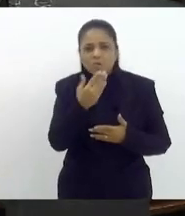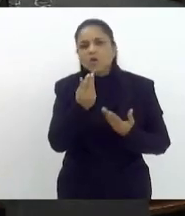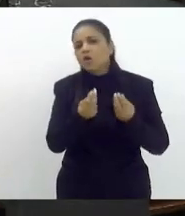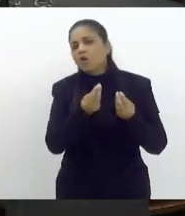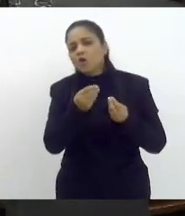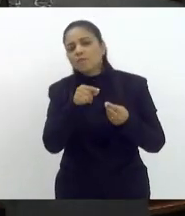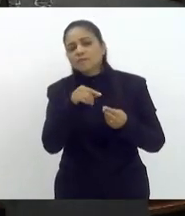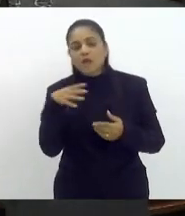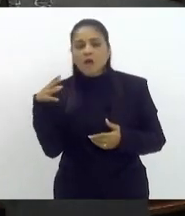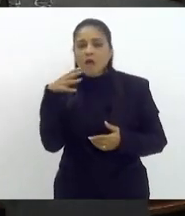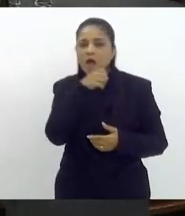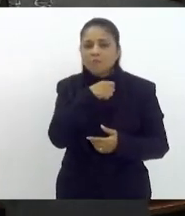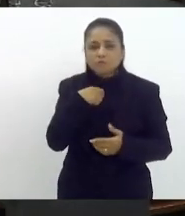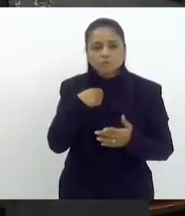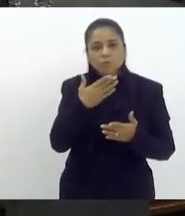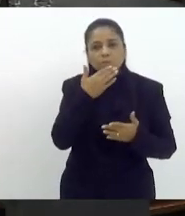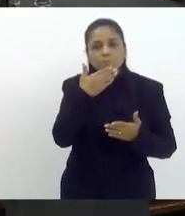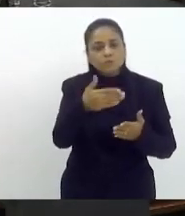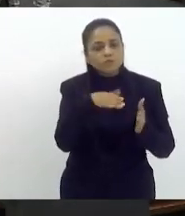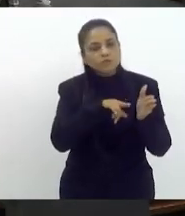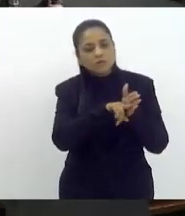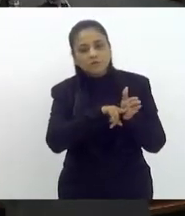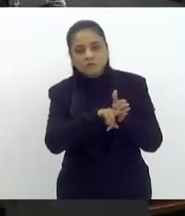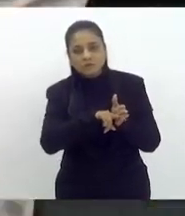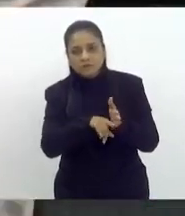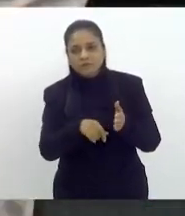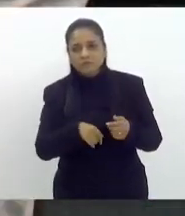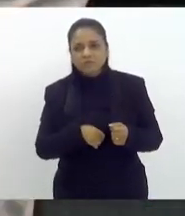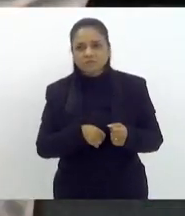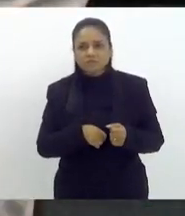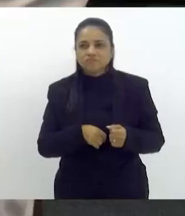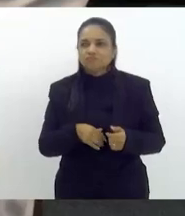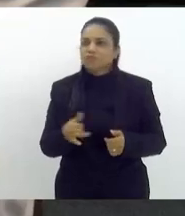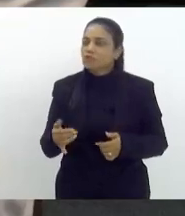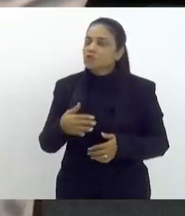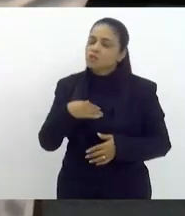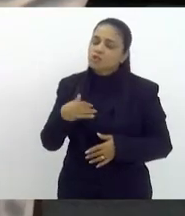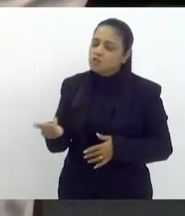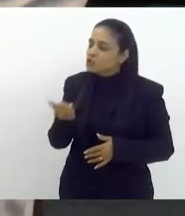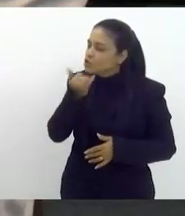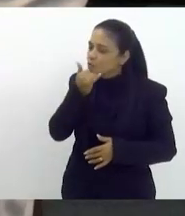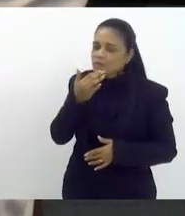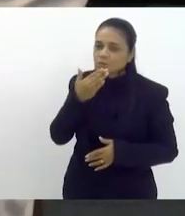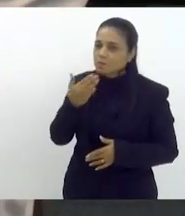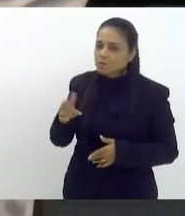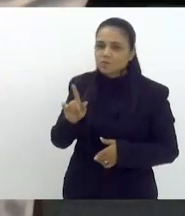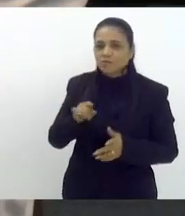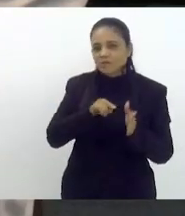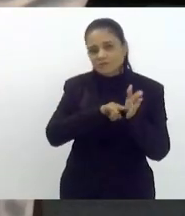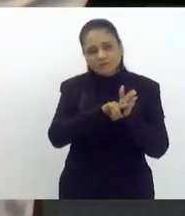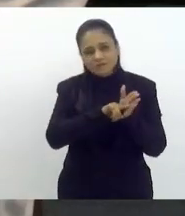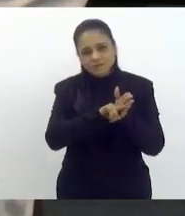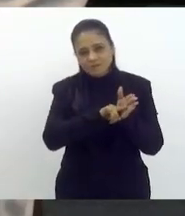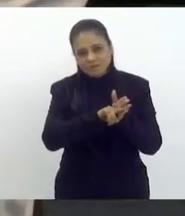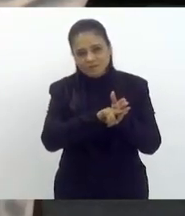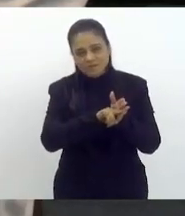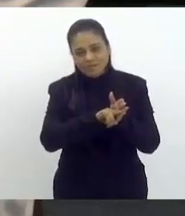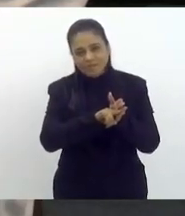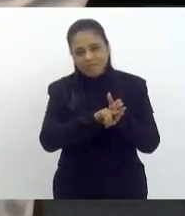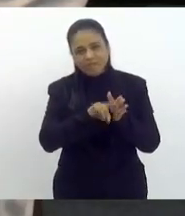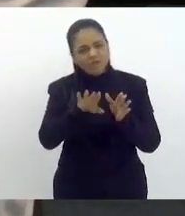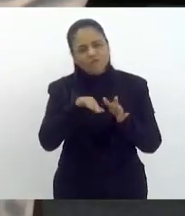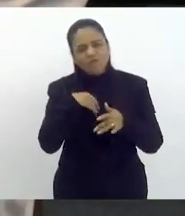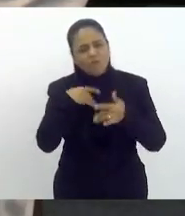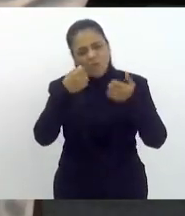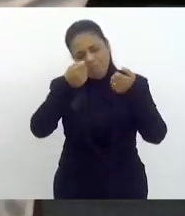você silencia imediatamente não pediu verificação não pediu não amigo desculpa mas não sabe o que aconteceu eu não vou crescer